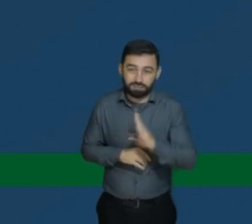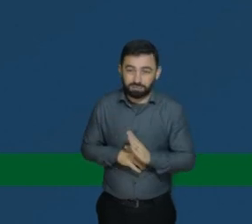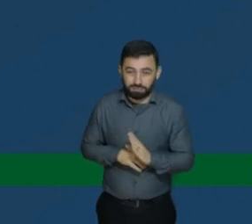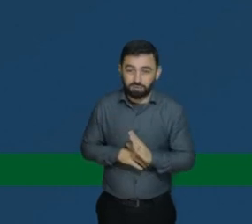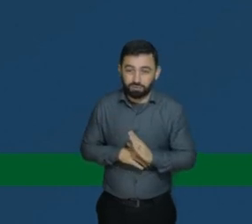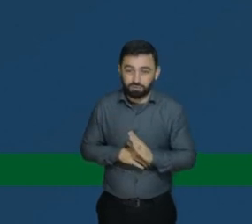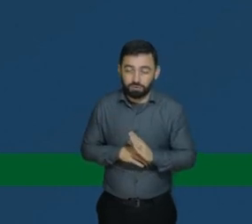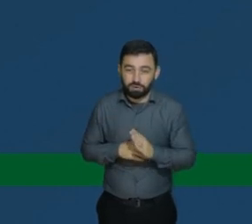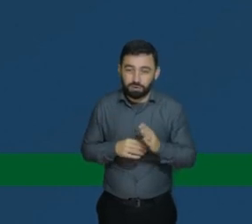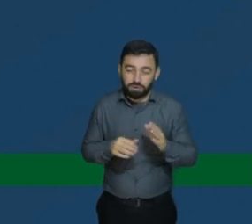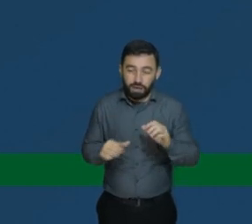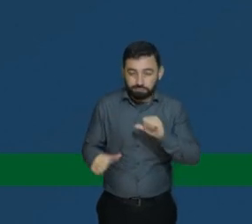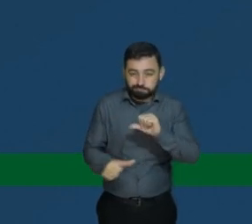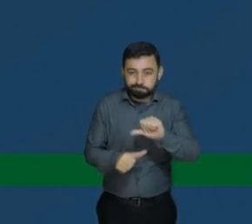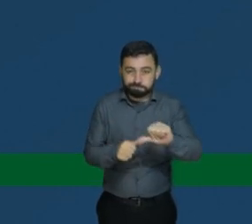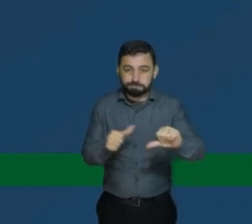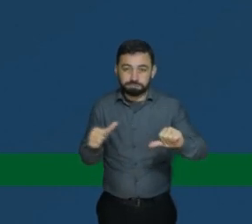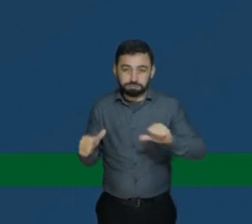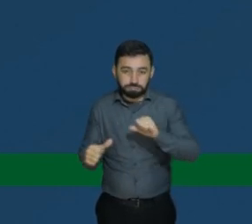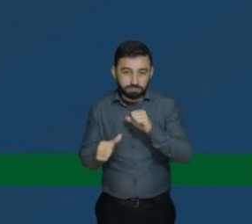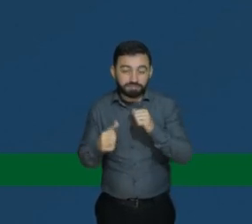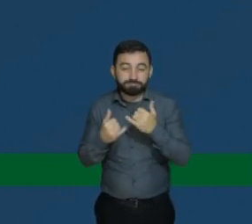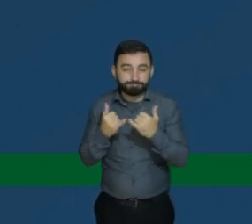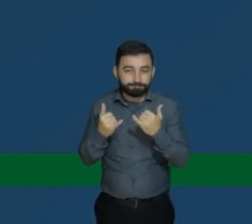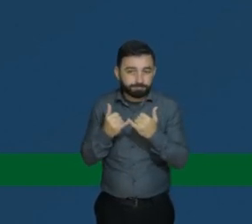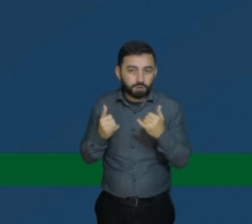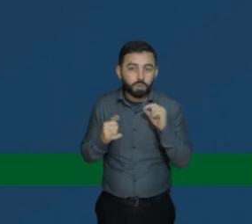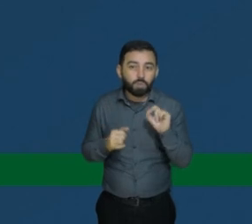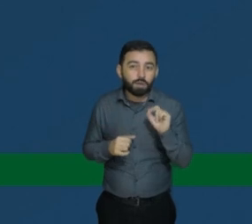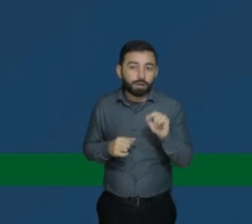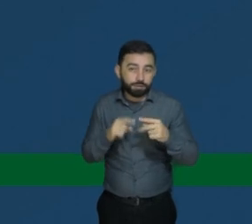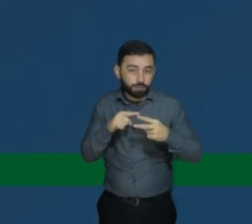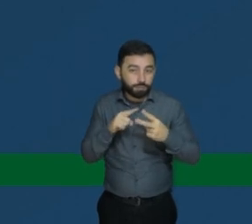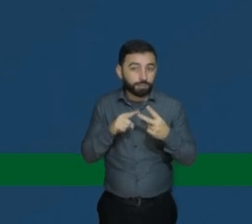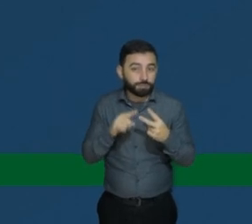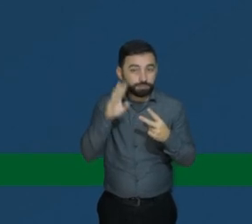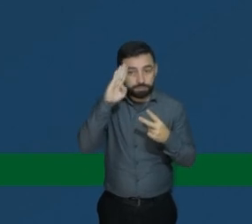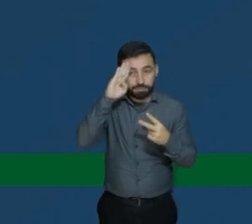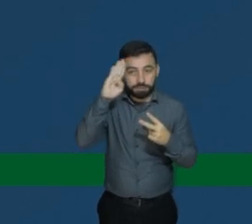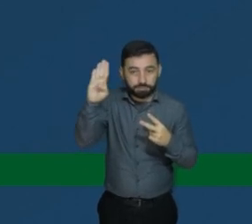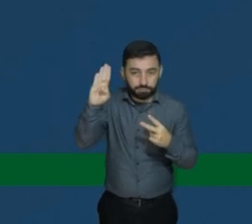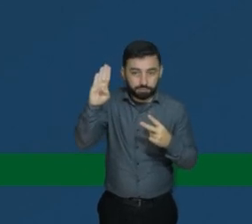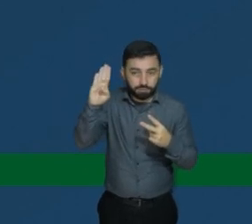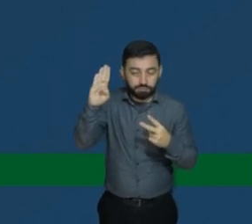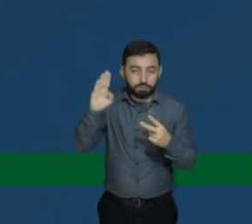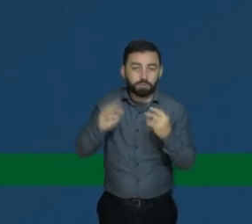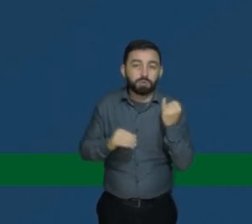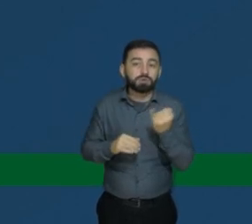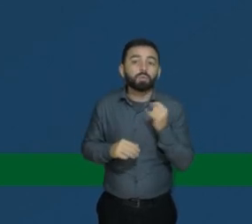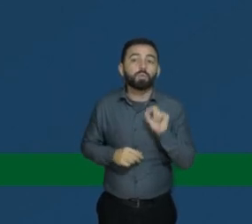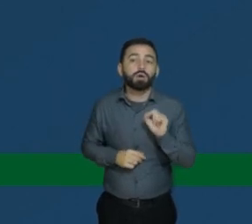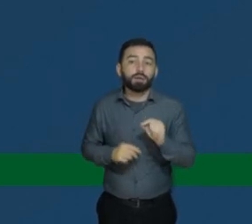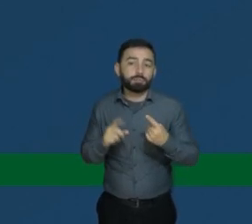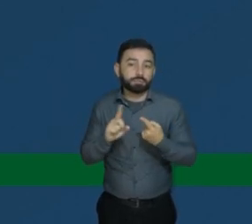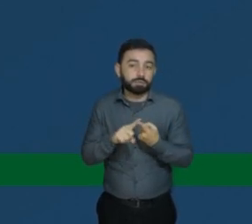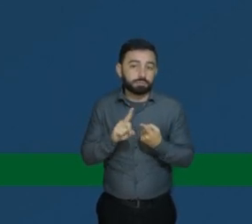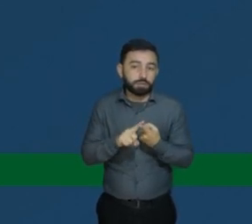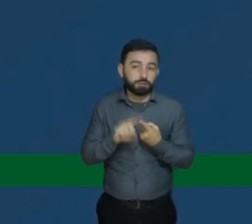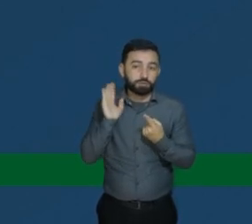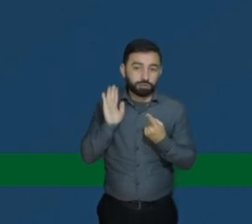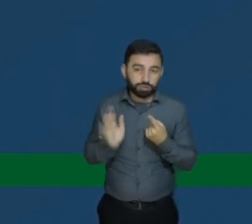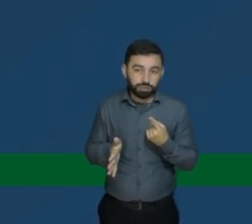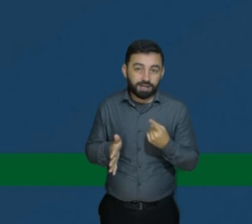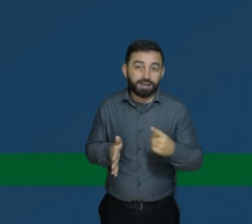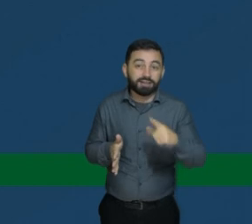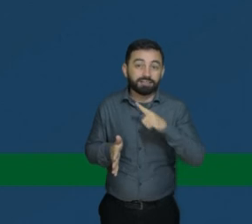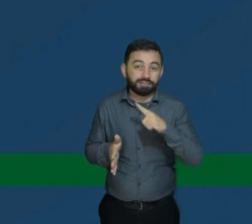jornada da transição energética, basicamente por 2 principais fatores. O primeiro deles é que nós já temos o